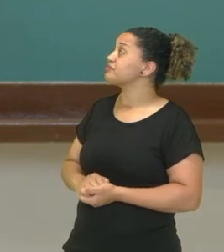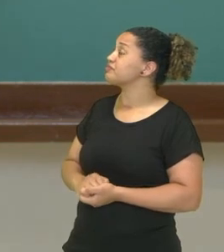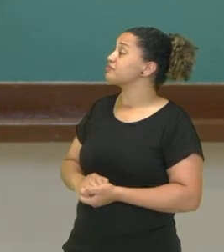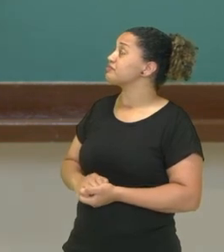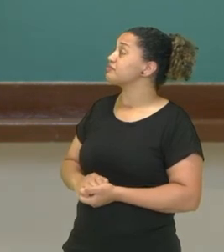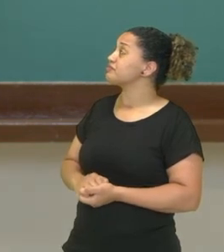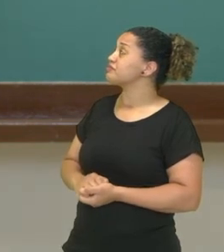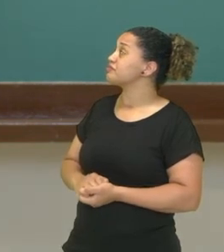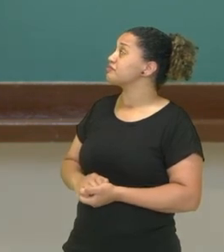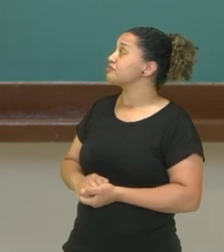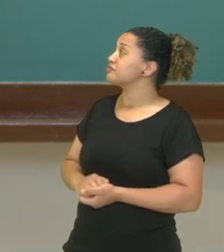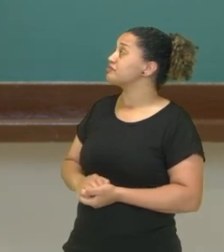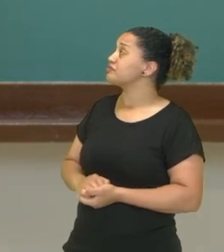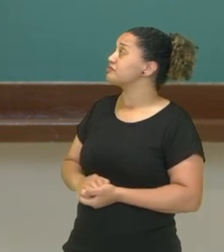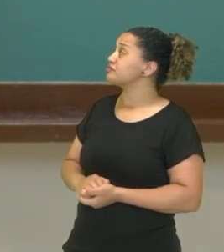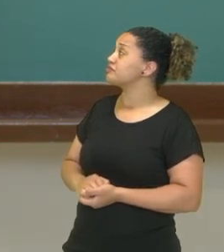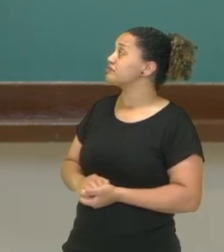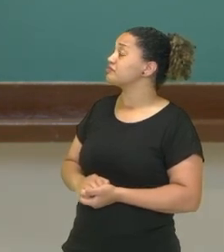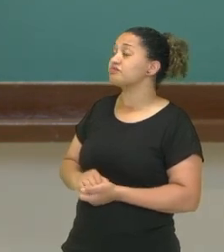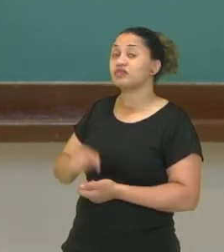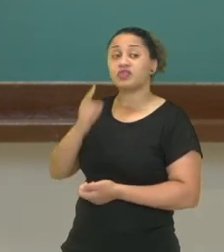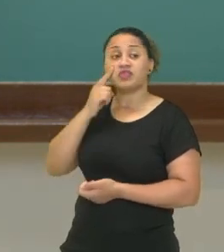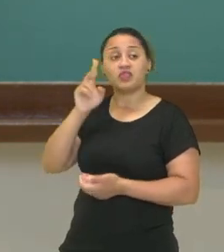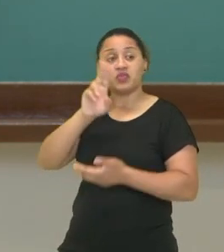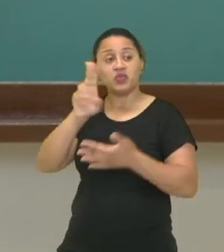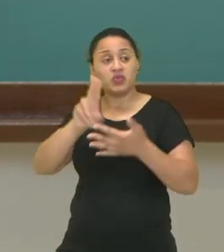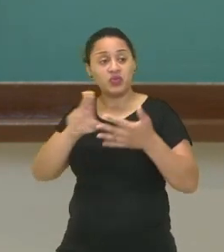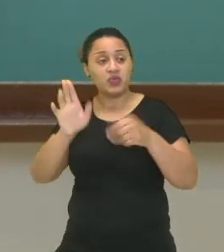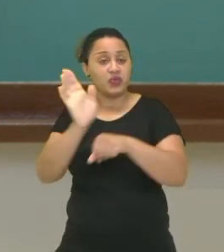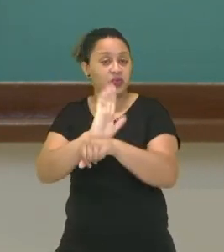barra e segunda chance.